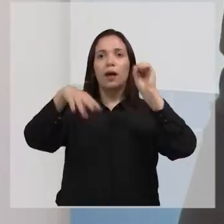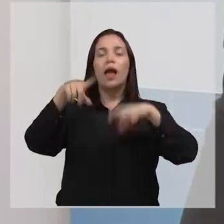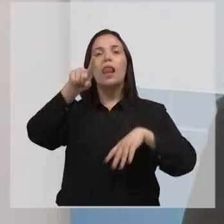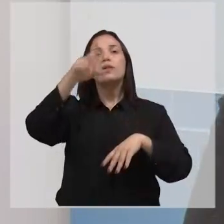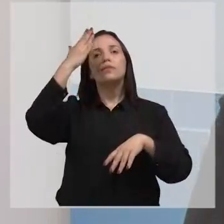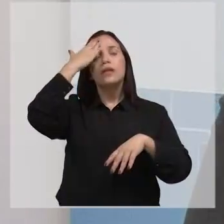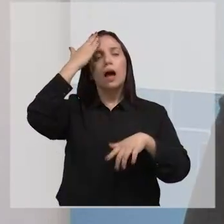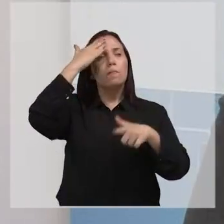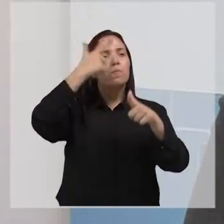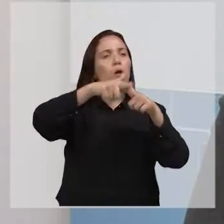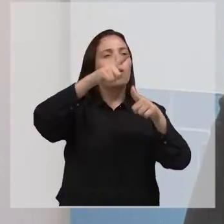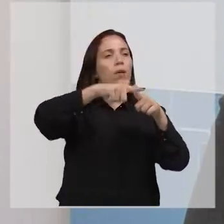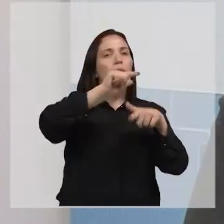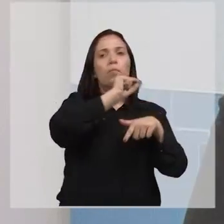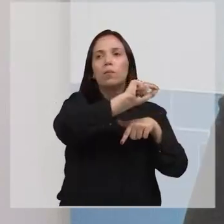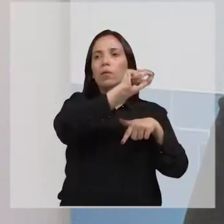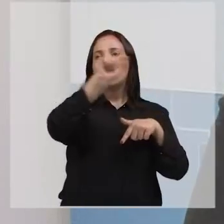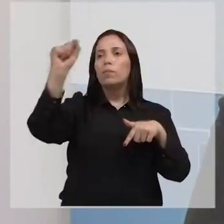Aí,